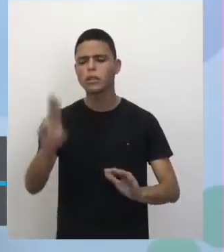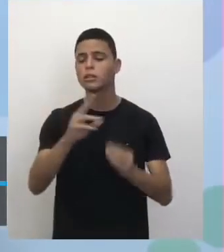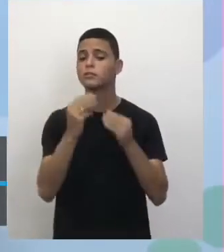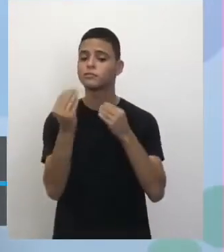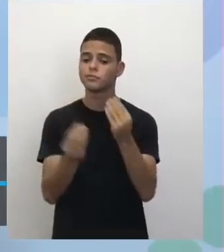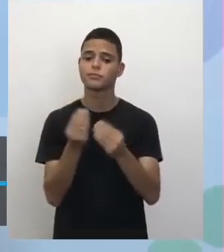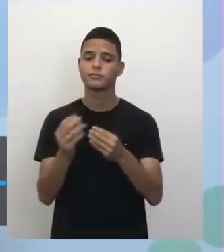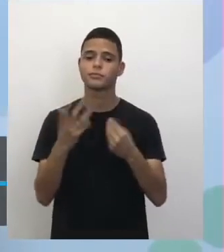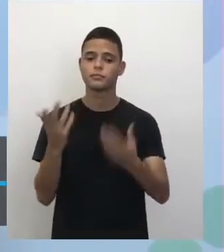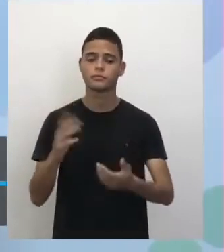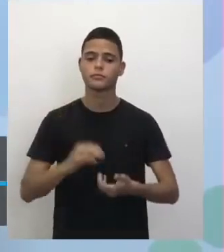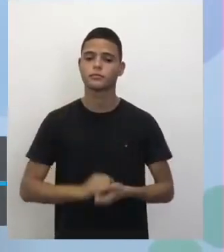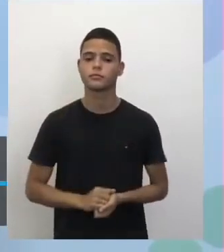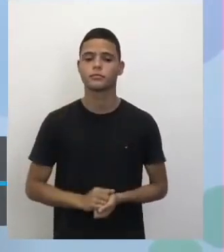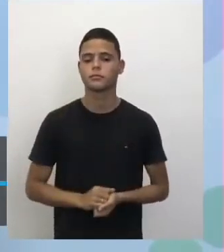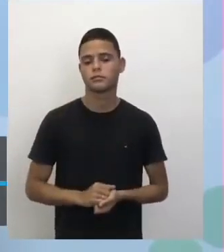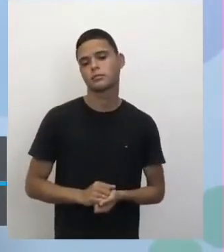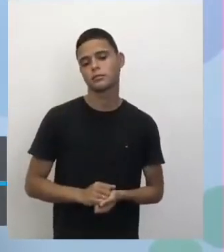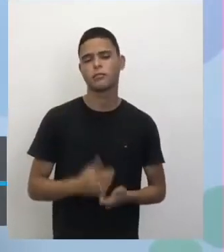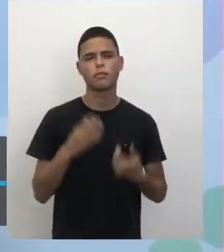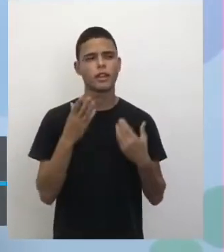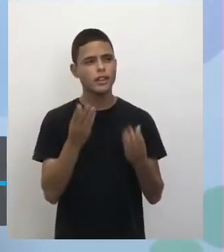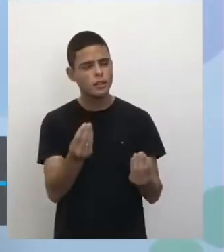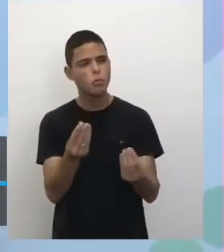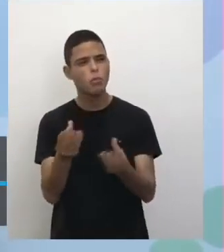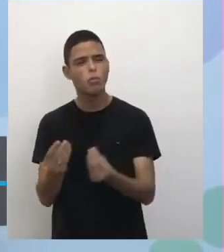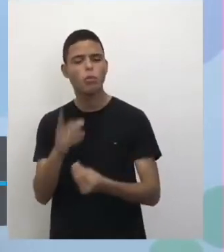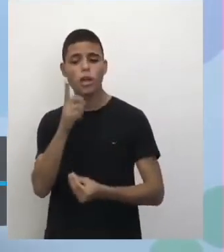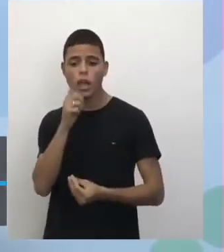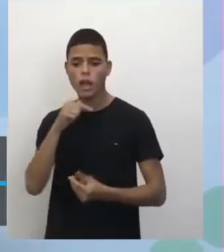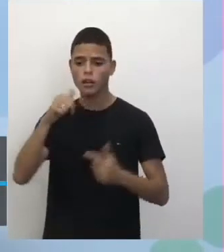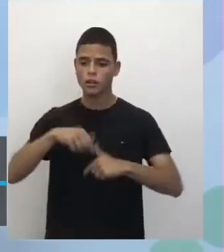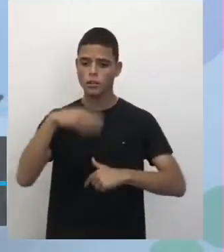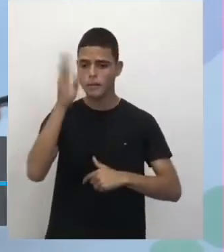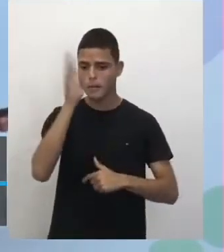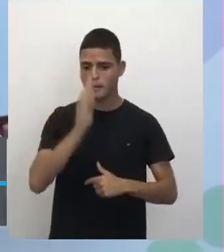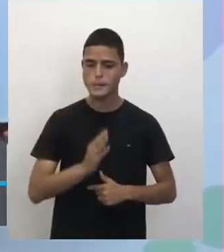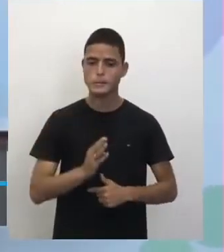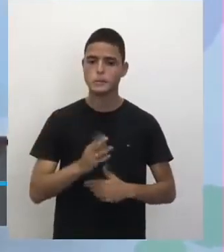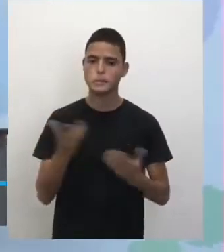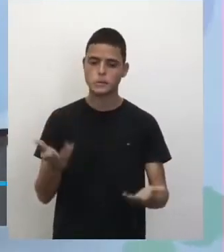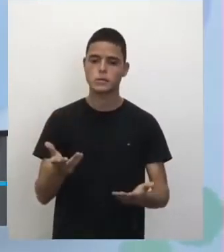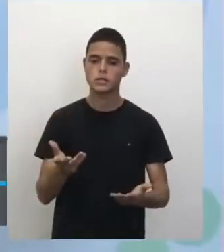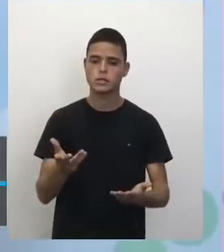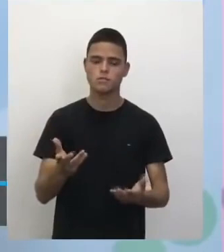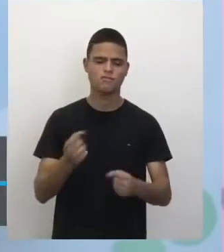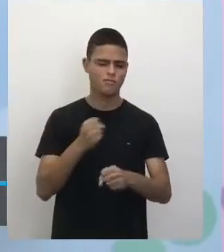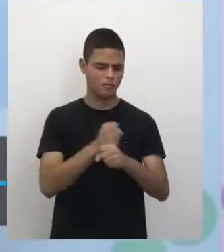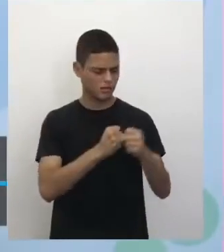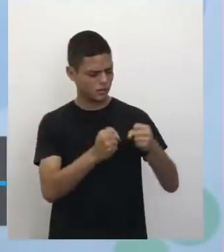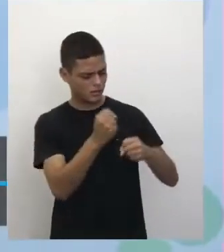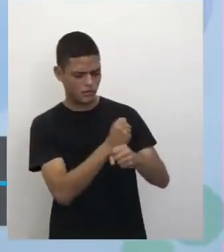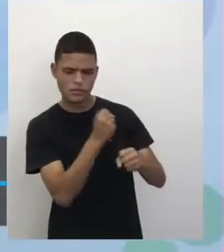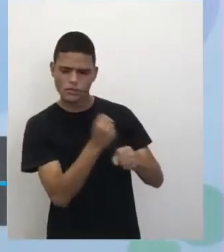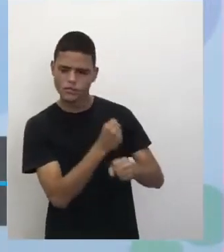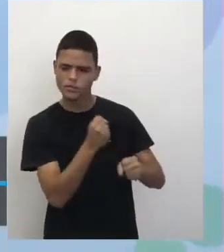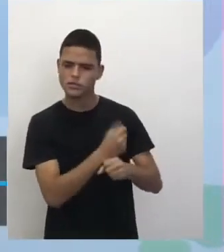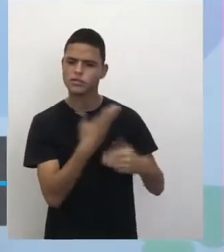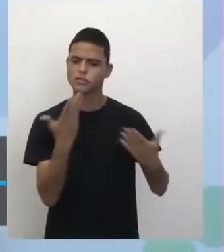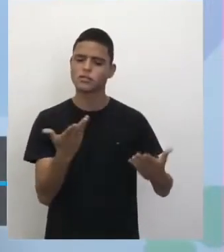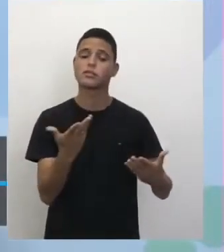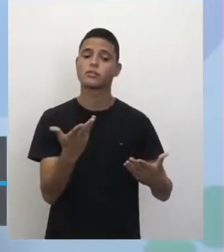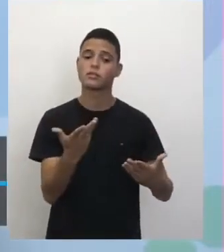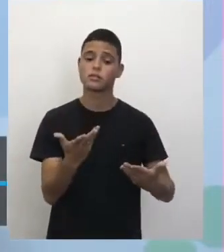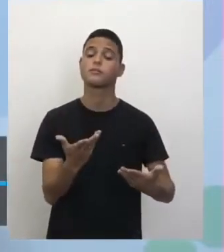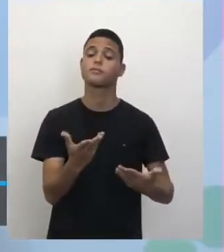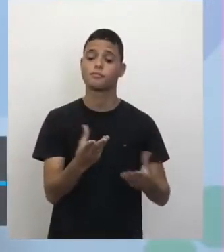eu falo assim, temos escassez de água no Brasil em certos períodos, isso acontece há quantos anos, há quantas décadas? Então,